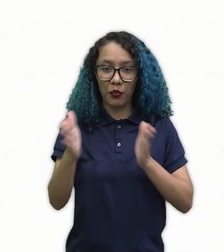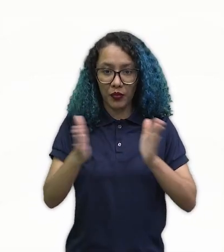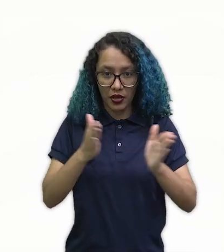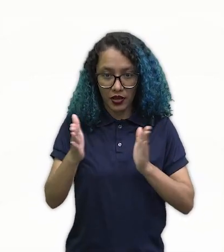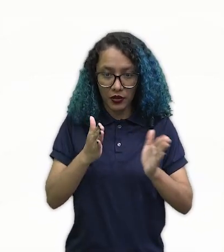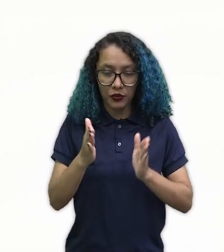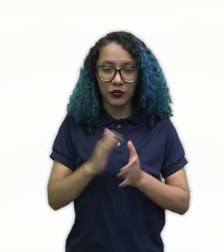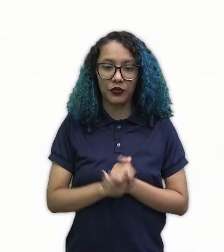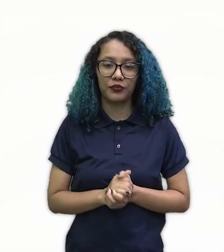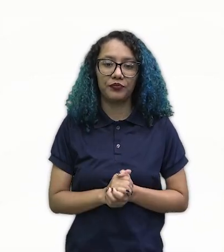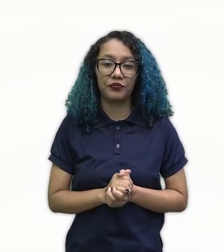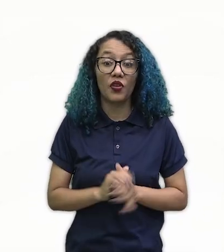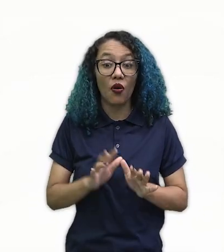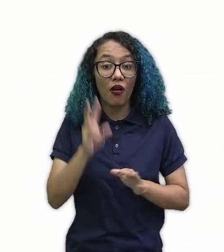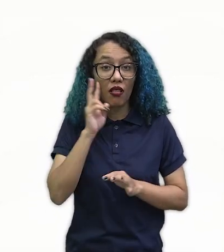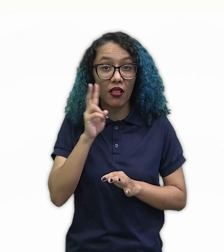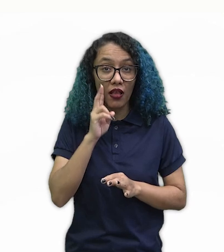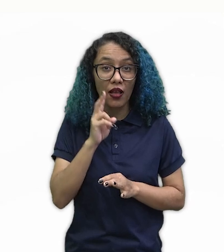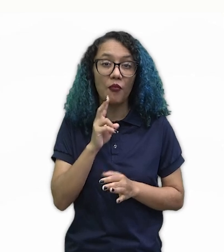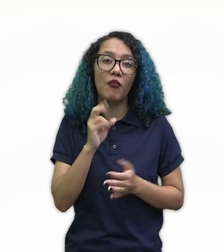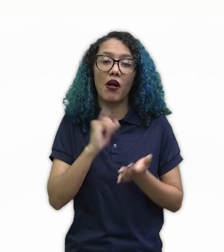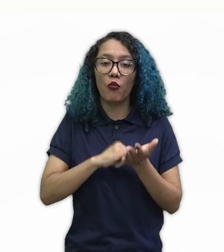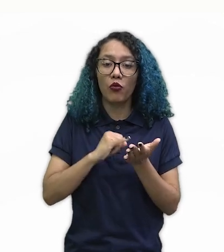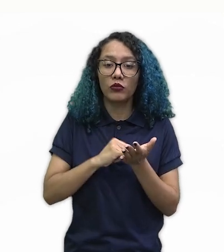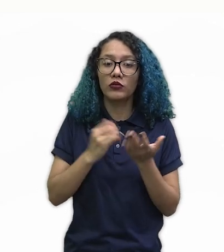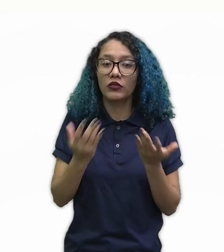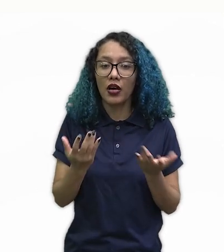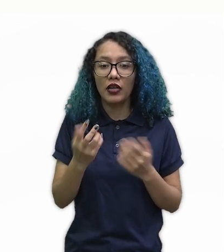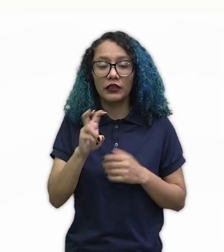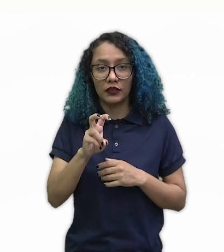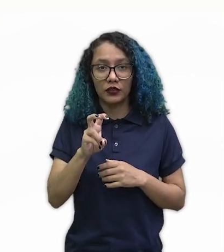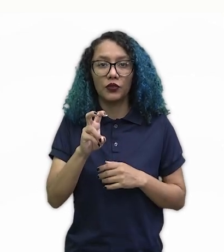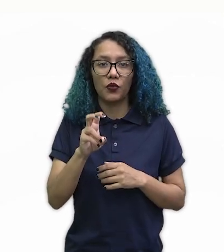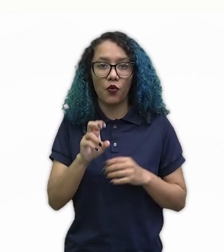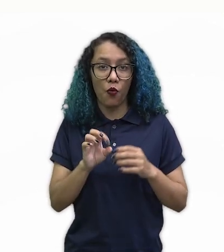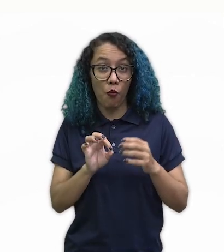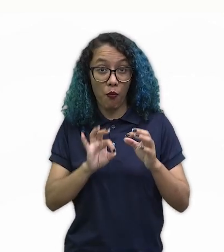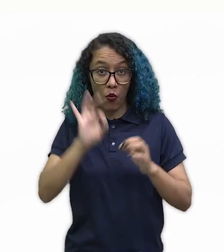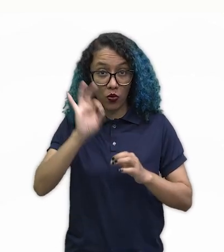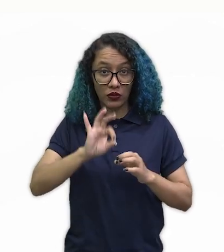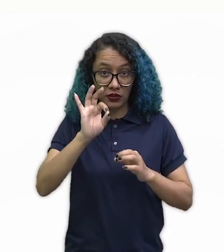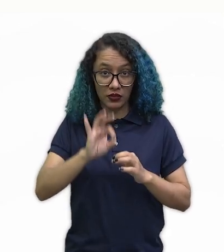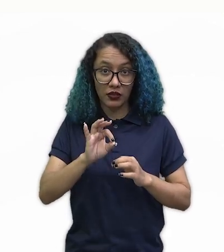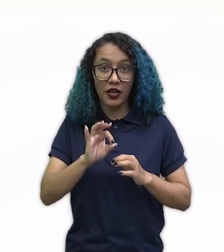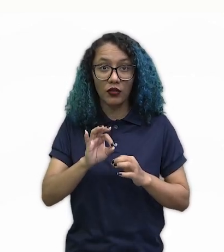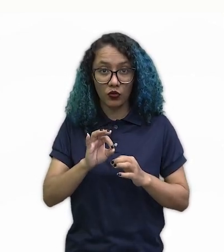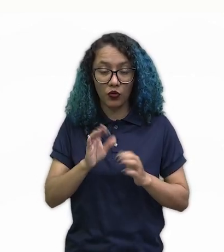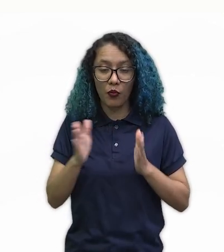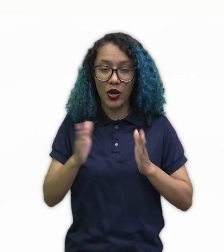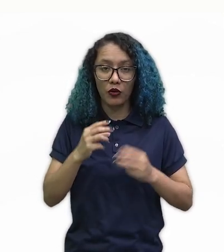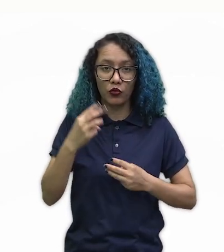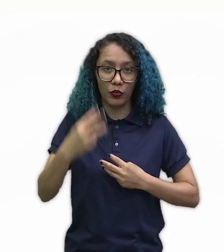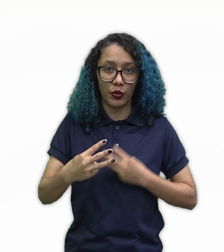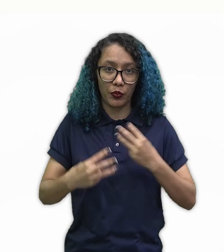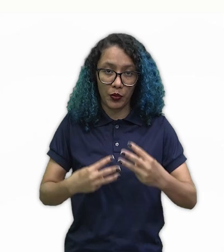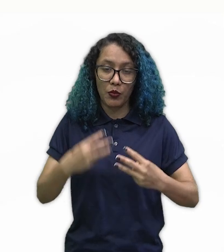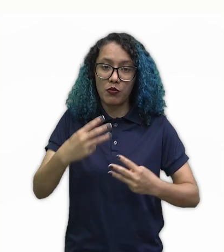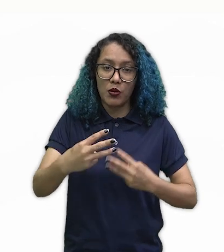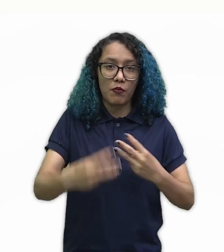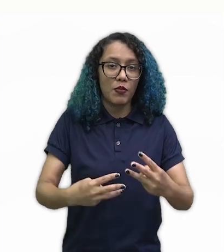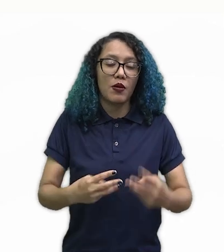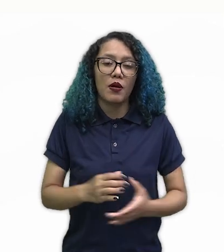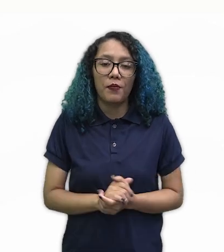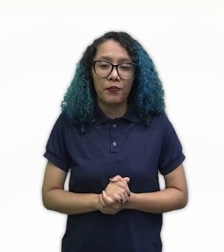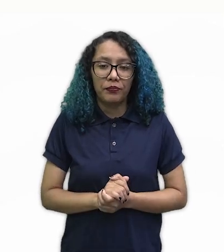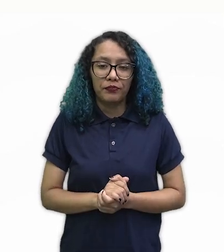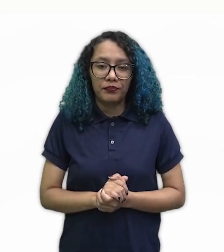nossa taxa é de 5% ao trimestre. Opa, pessoal, vale lembrar novamente aqui que